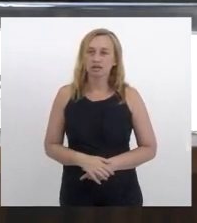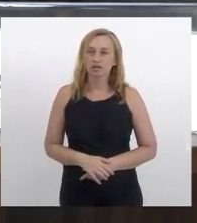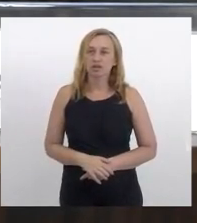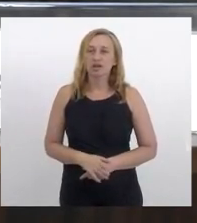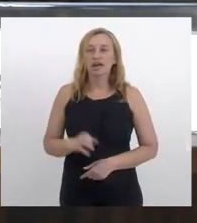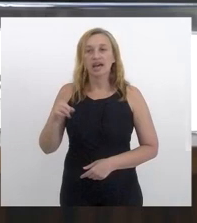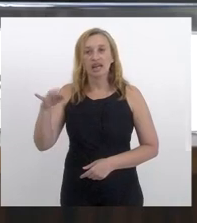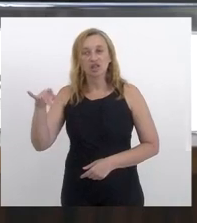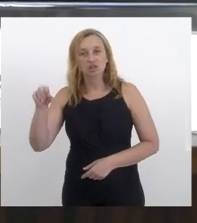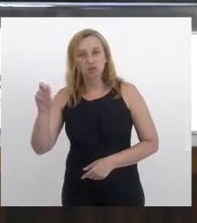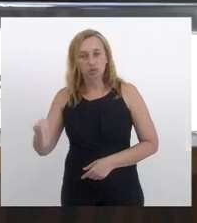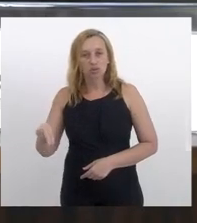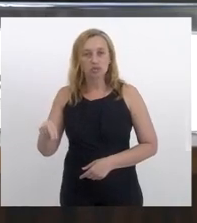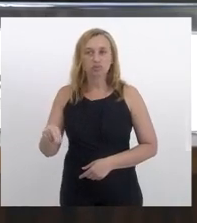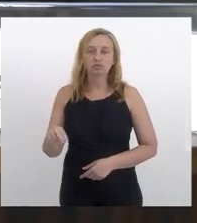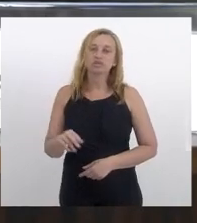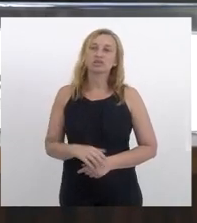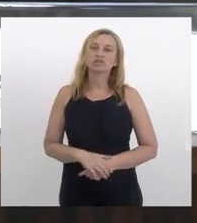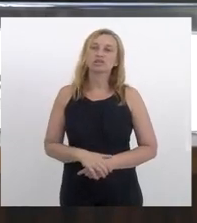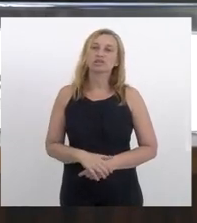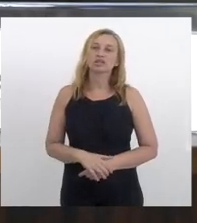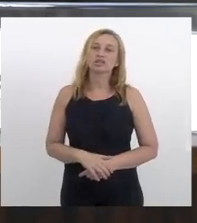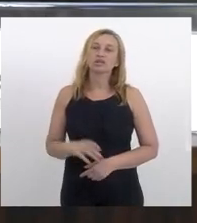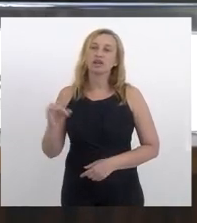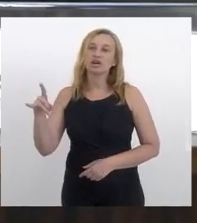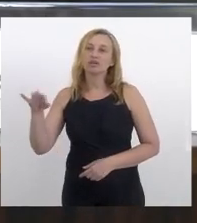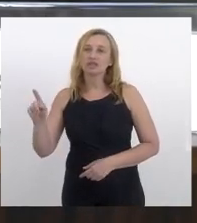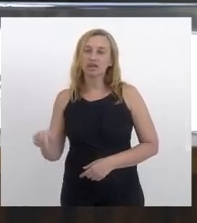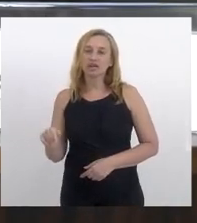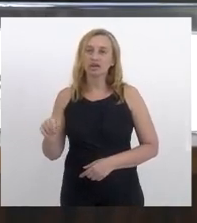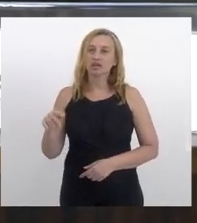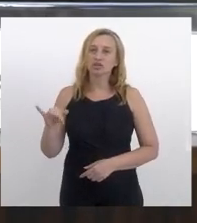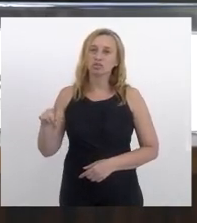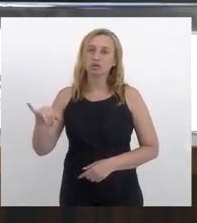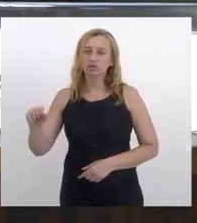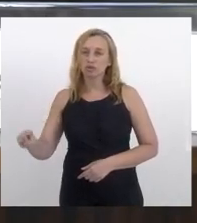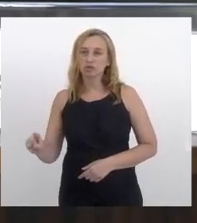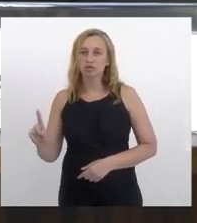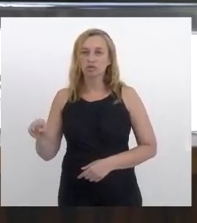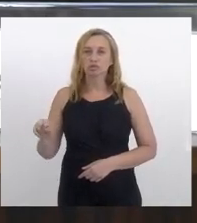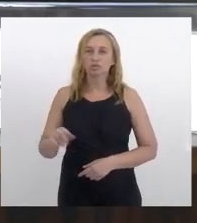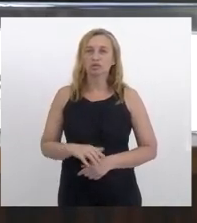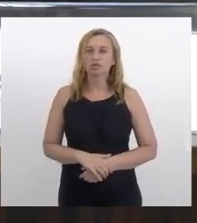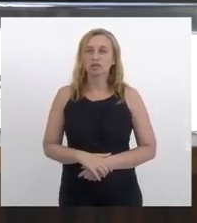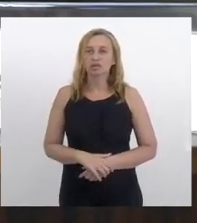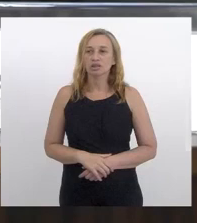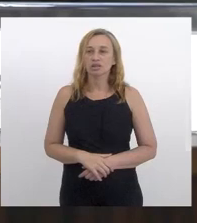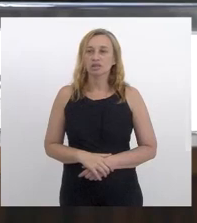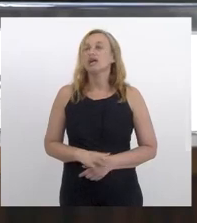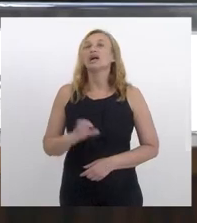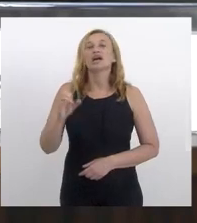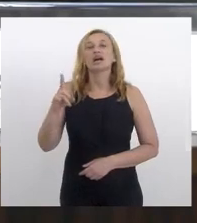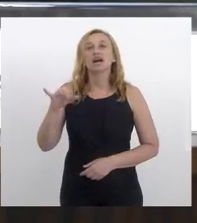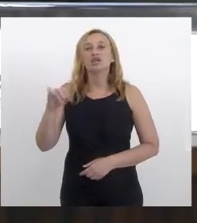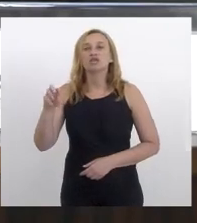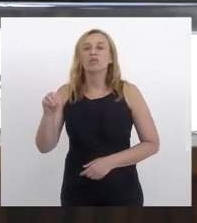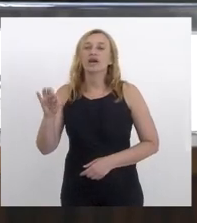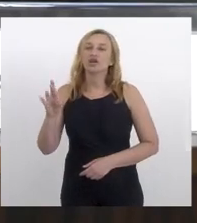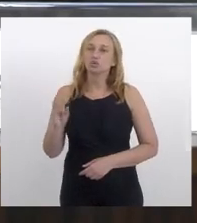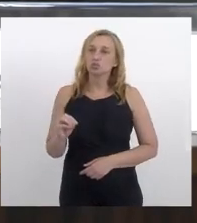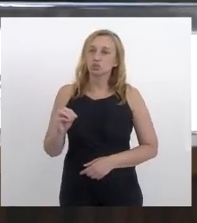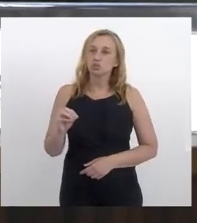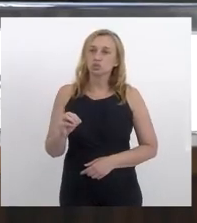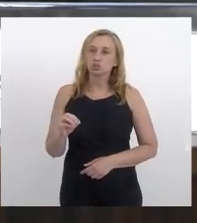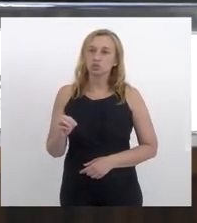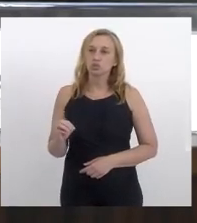Wellington Alvarenga dos Santos. Doilê Acé Oju Obal Gododo. Carlos Alberto Ricardo de Oliveira, consultor